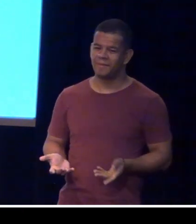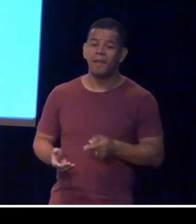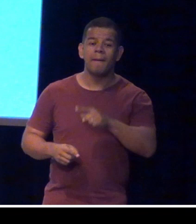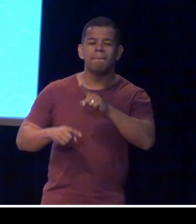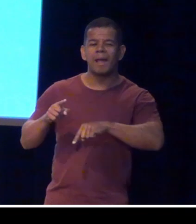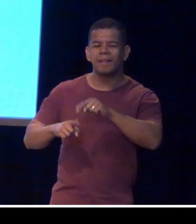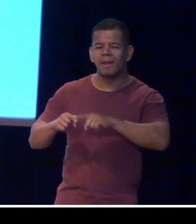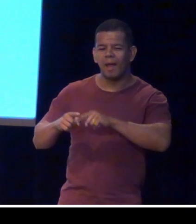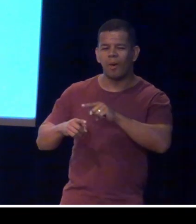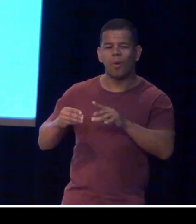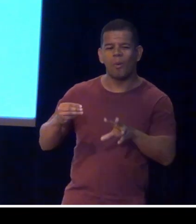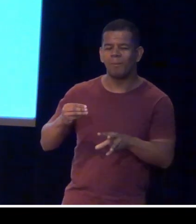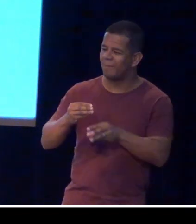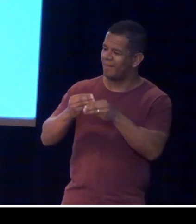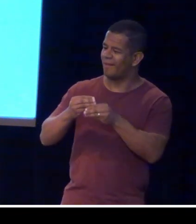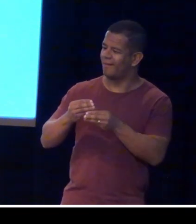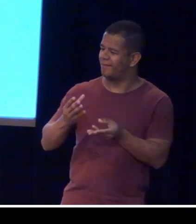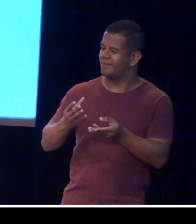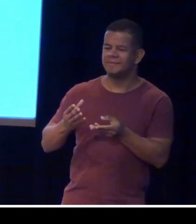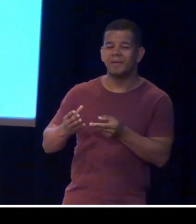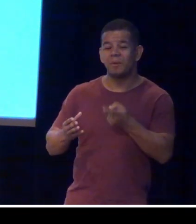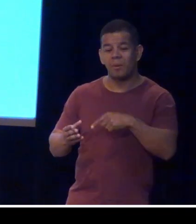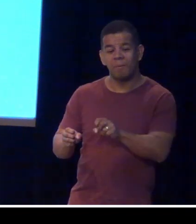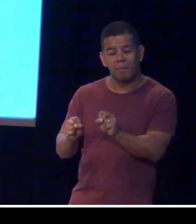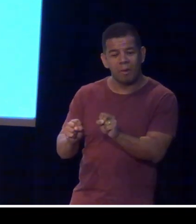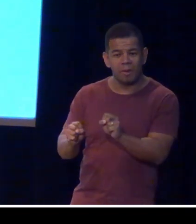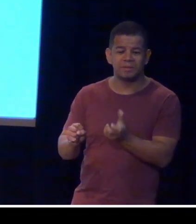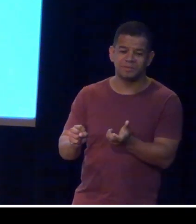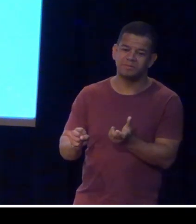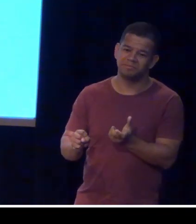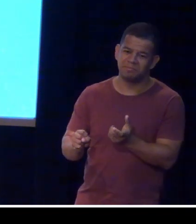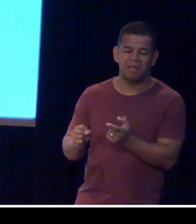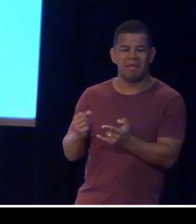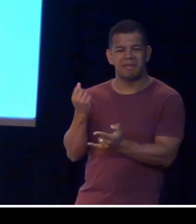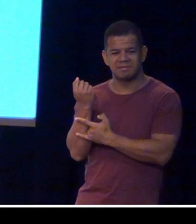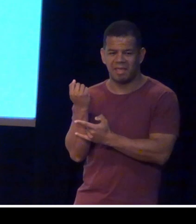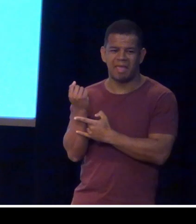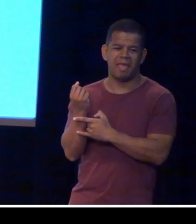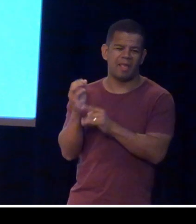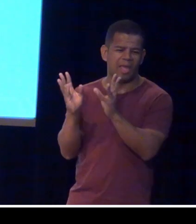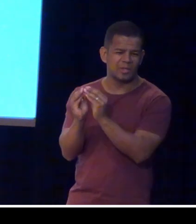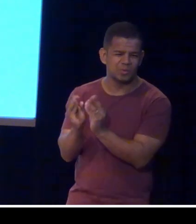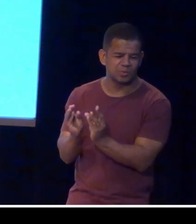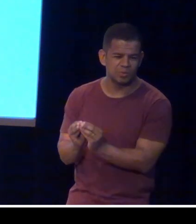Material complementar. Então, nós podemos ter uma resenha, um resumo,